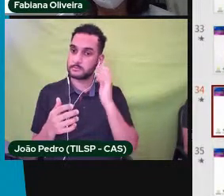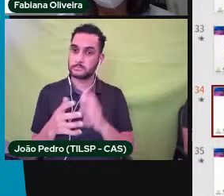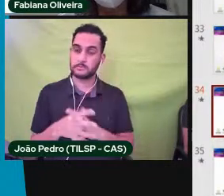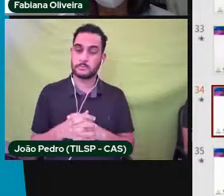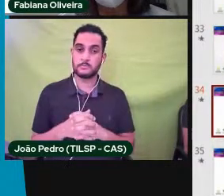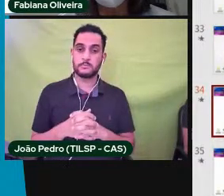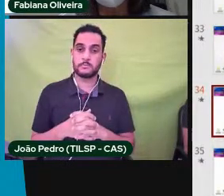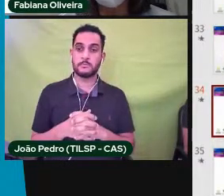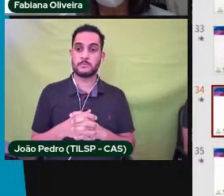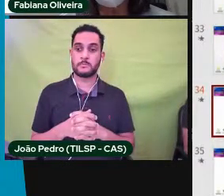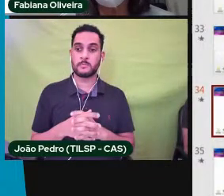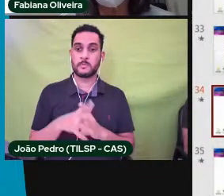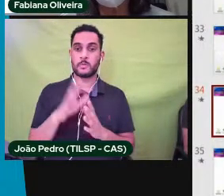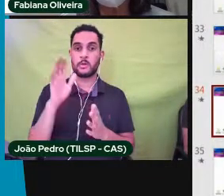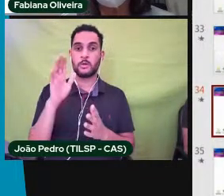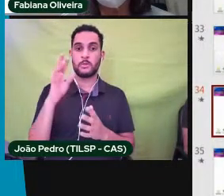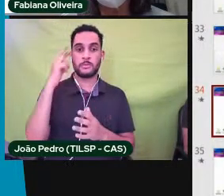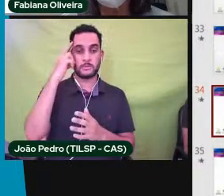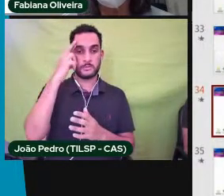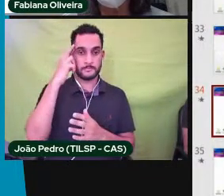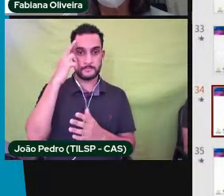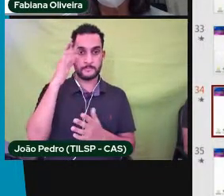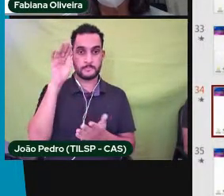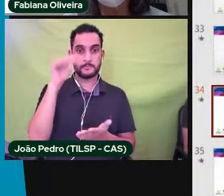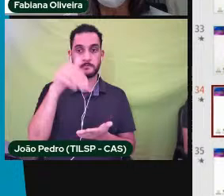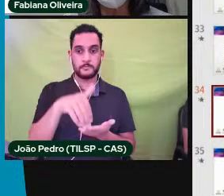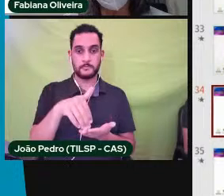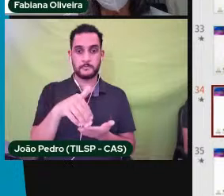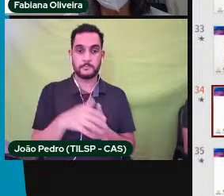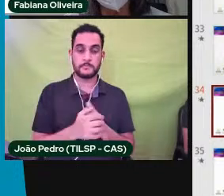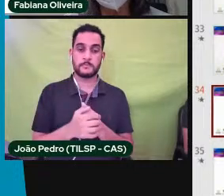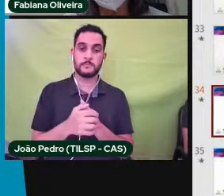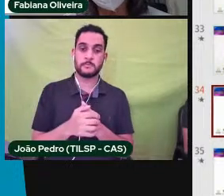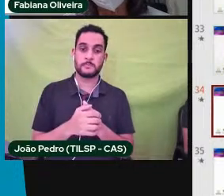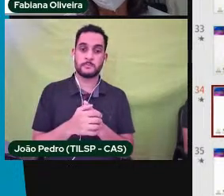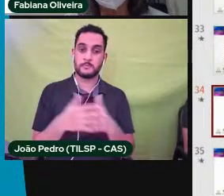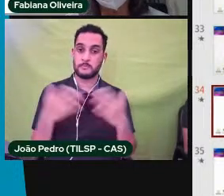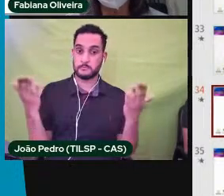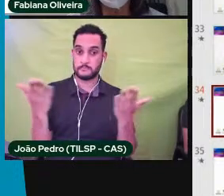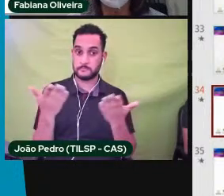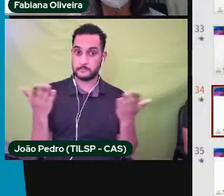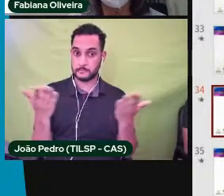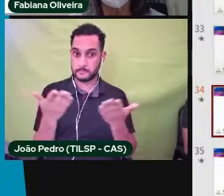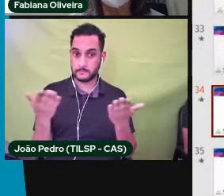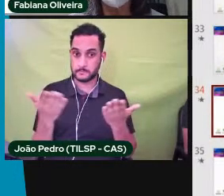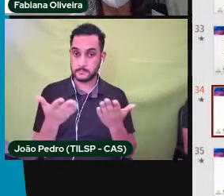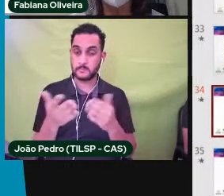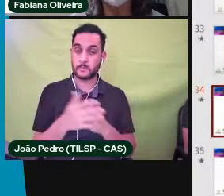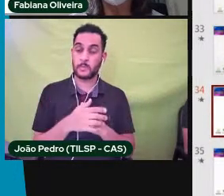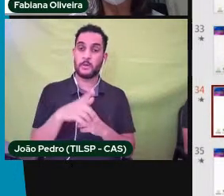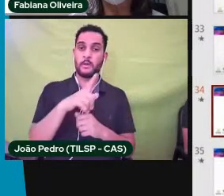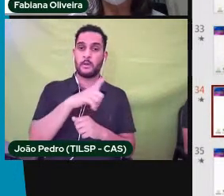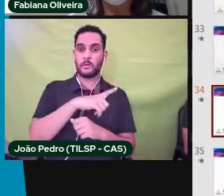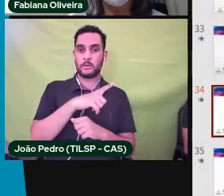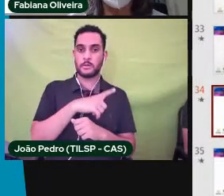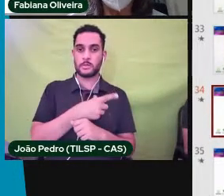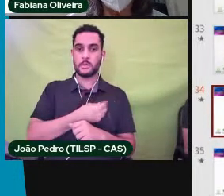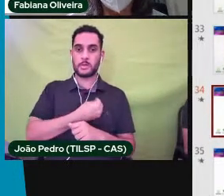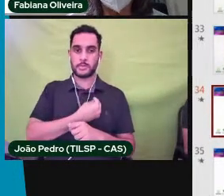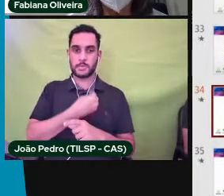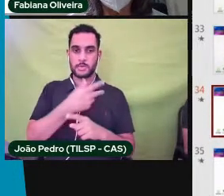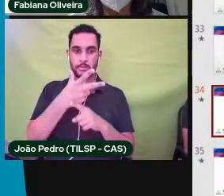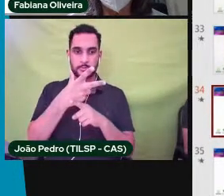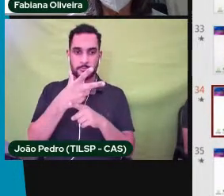com mais uma última reflexão. Nos dias de hoje, as chances de se vencer na vida